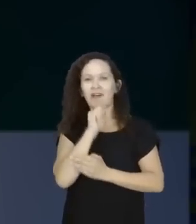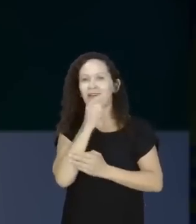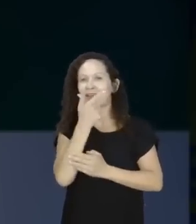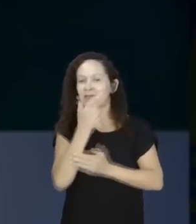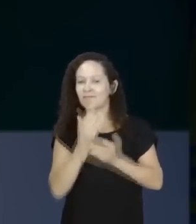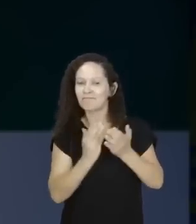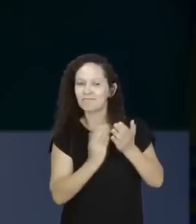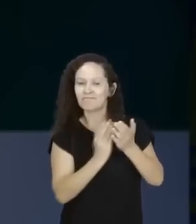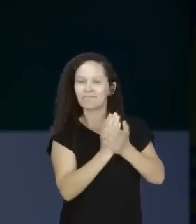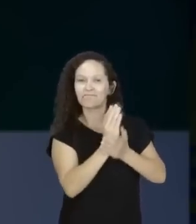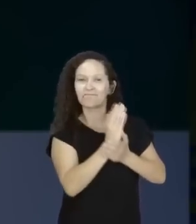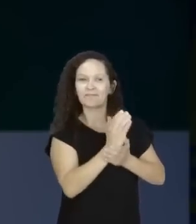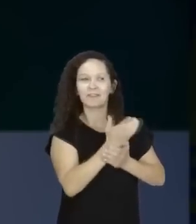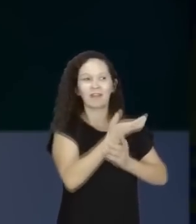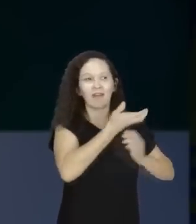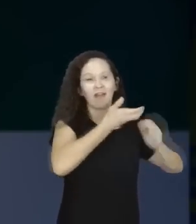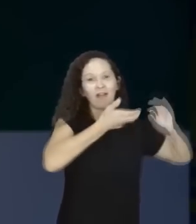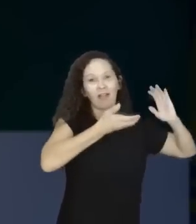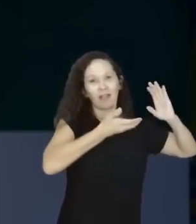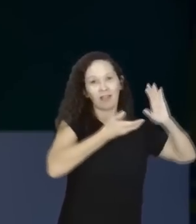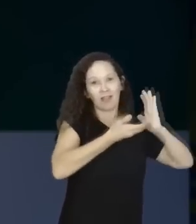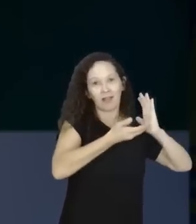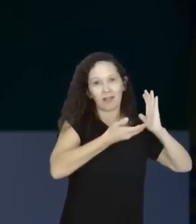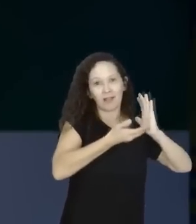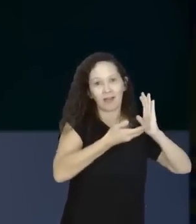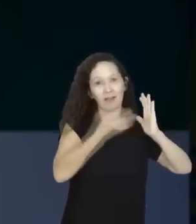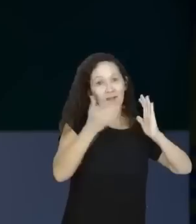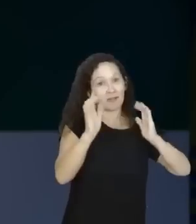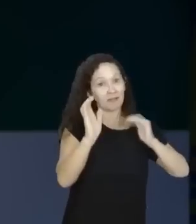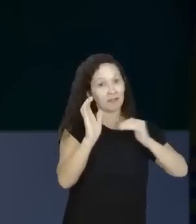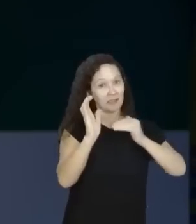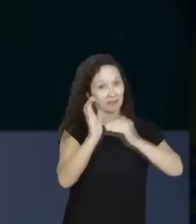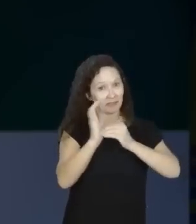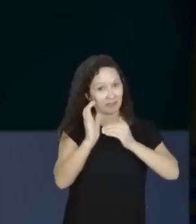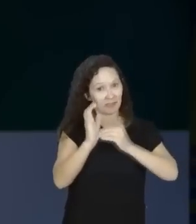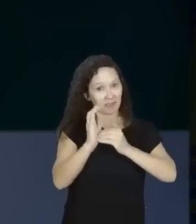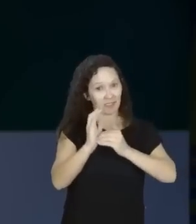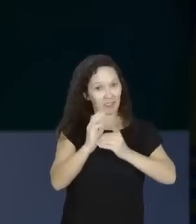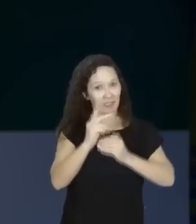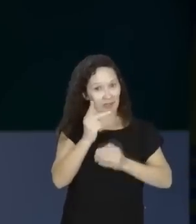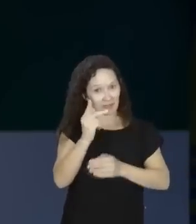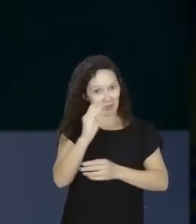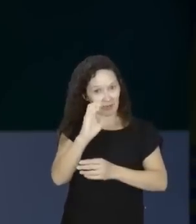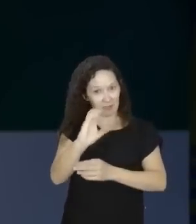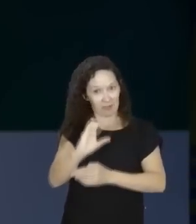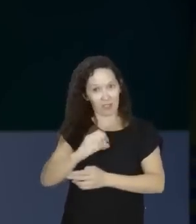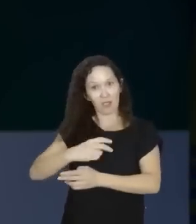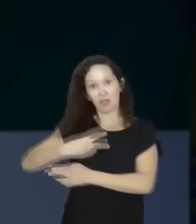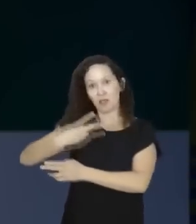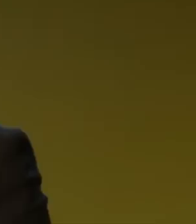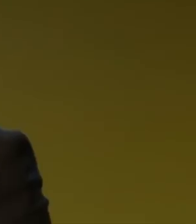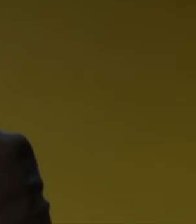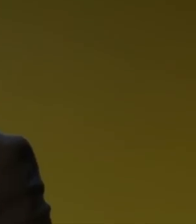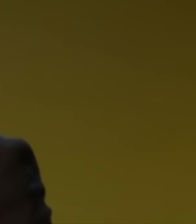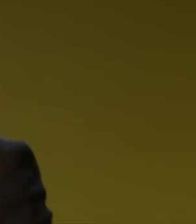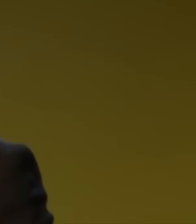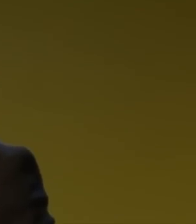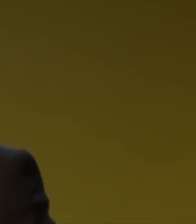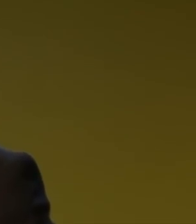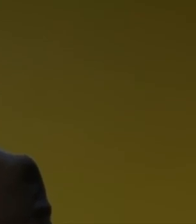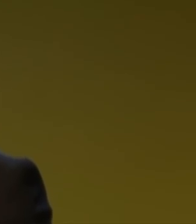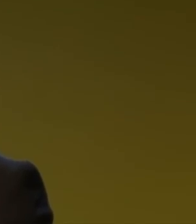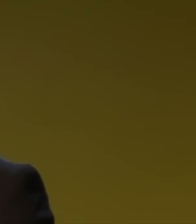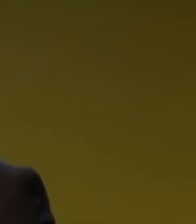coletiva após a diplomação de Lula o futuro Ministro da Fazenda Fernando Haddad anunciou os nomes de dois de seus auxiliares o